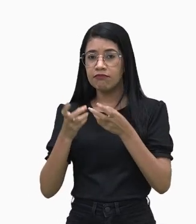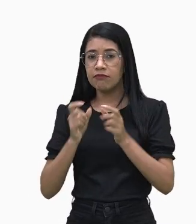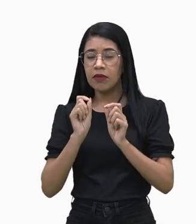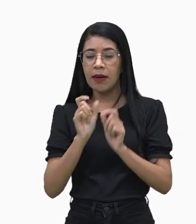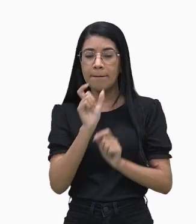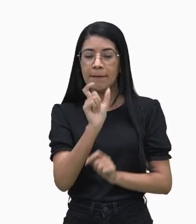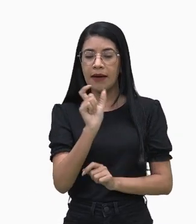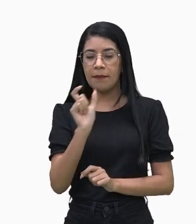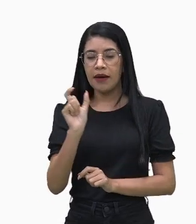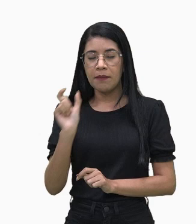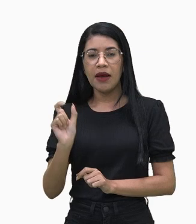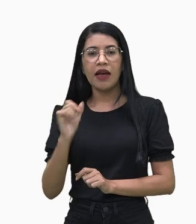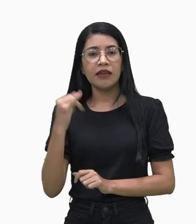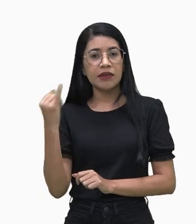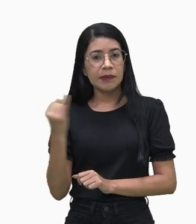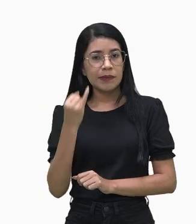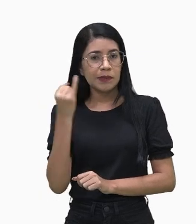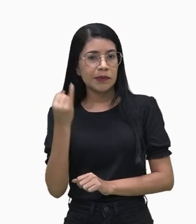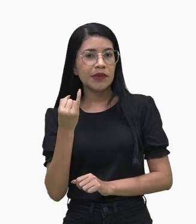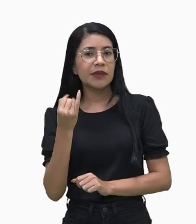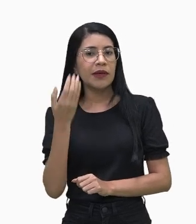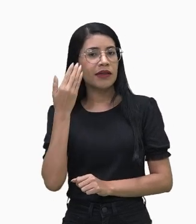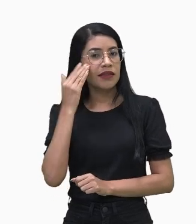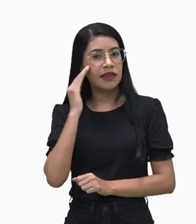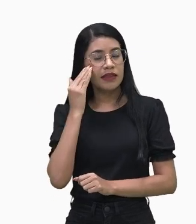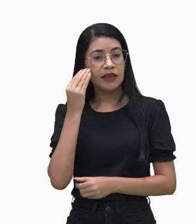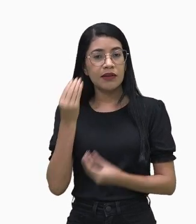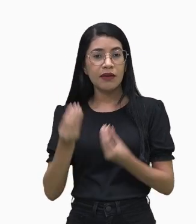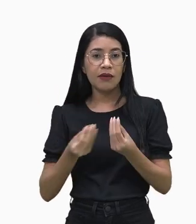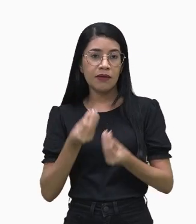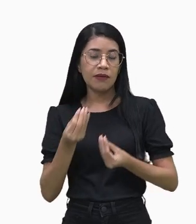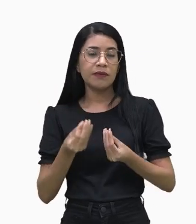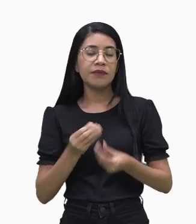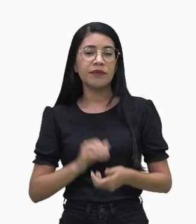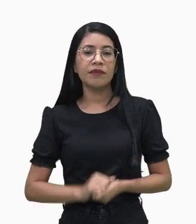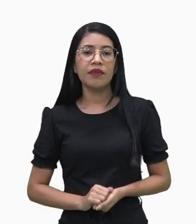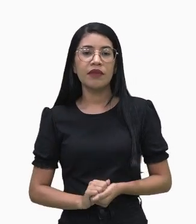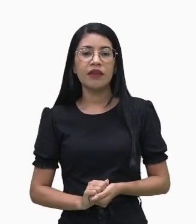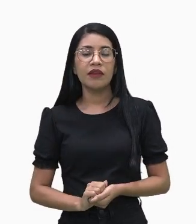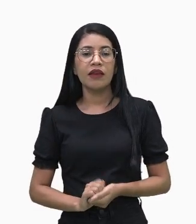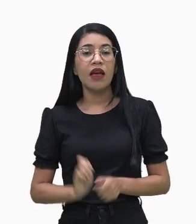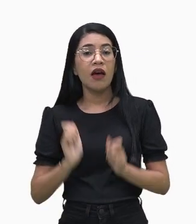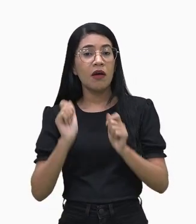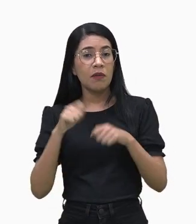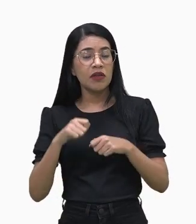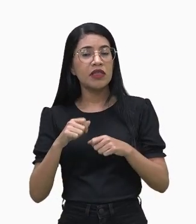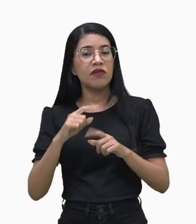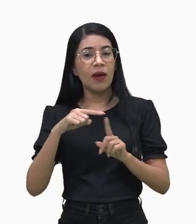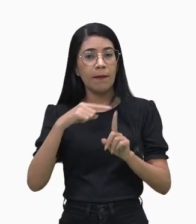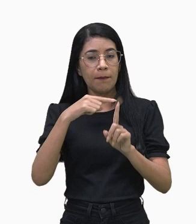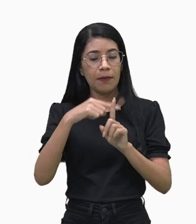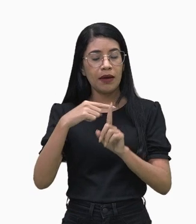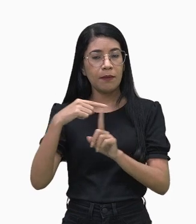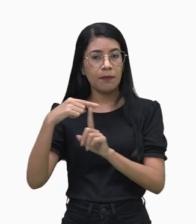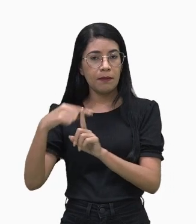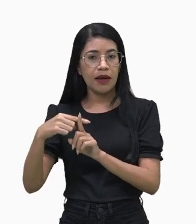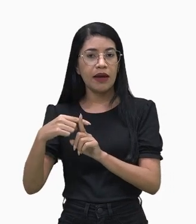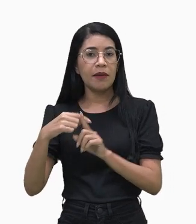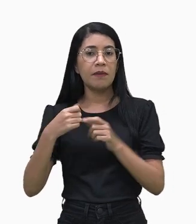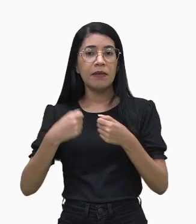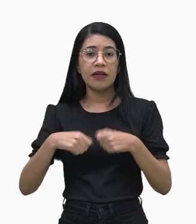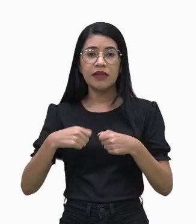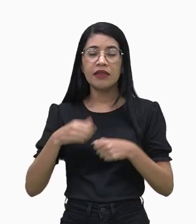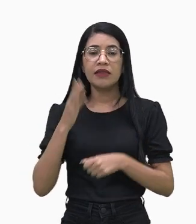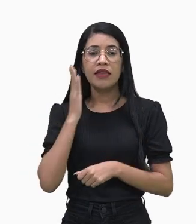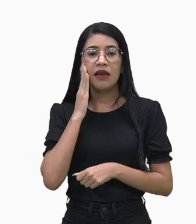são fundamentais para a sua compreensão. Para fazermos qualquer adição, devemos